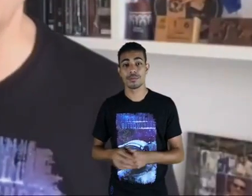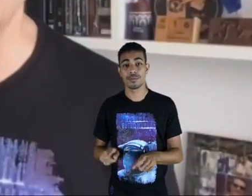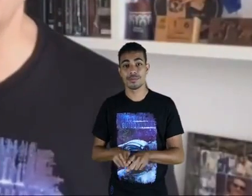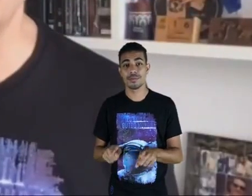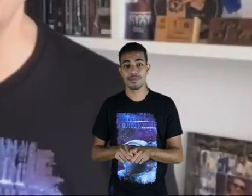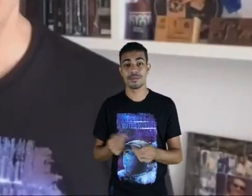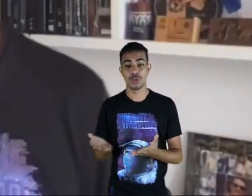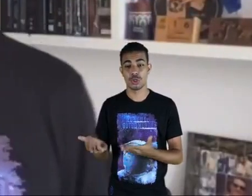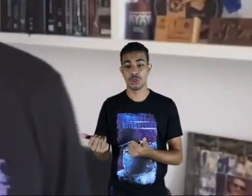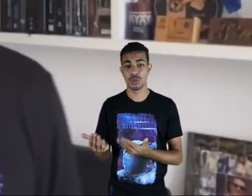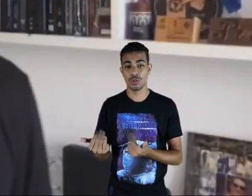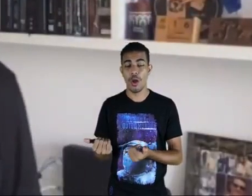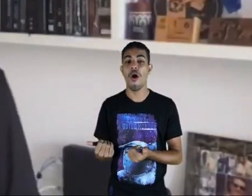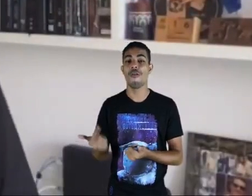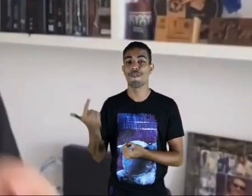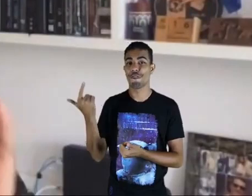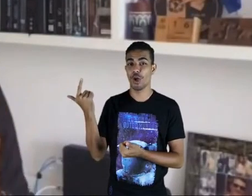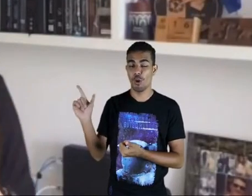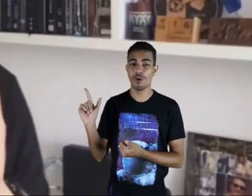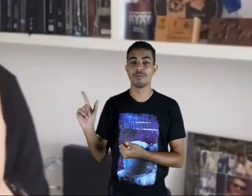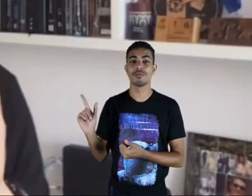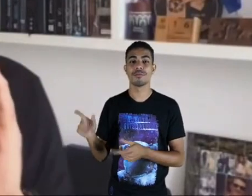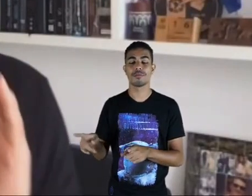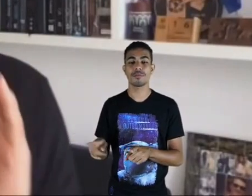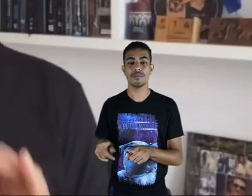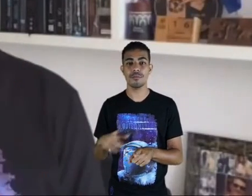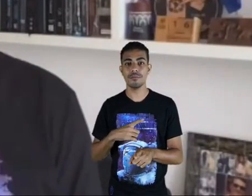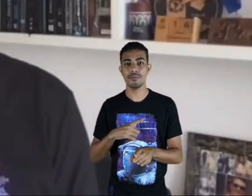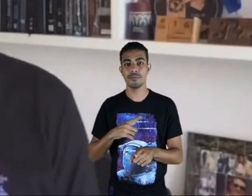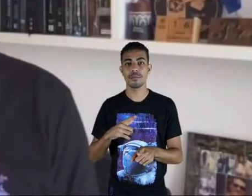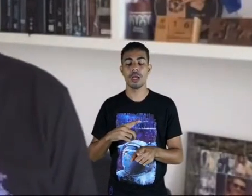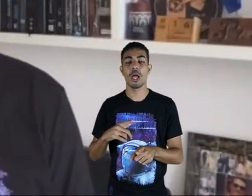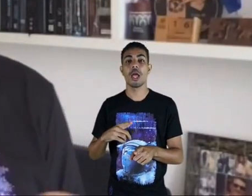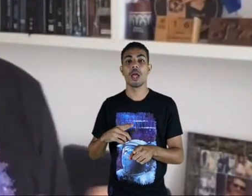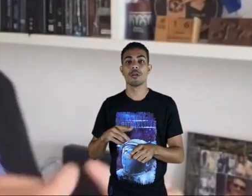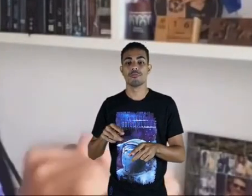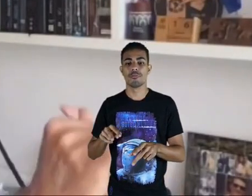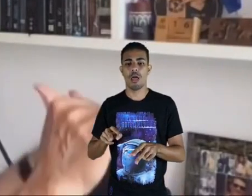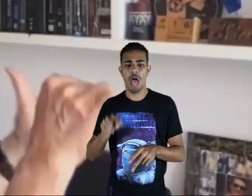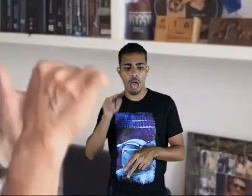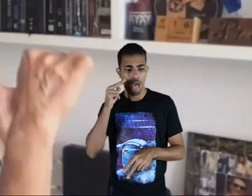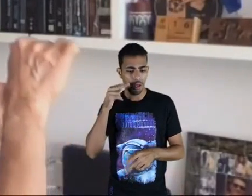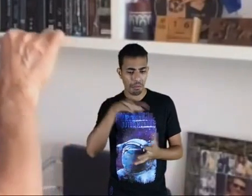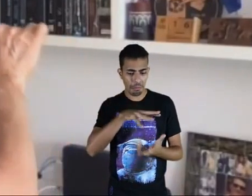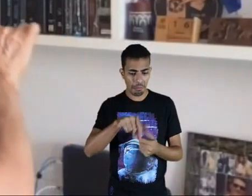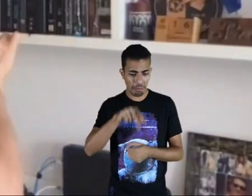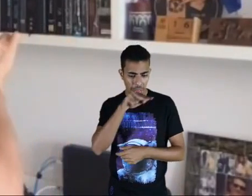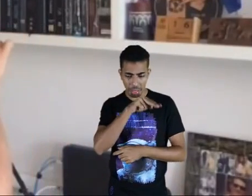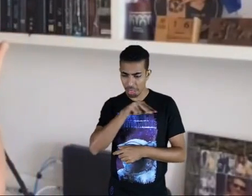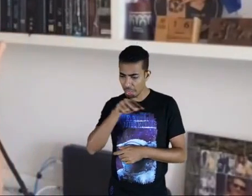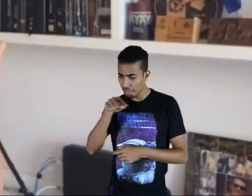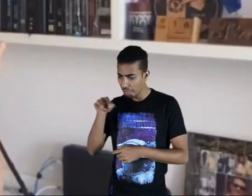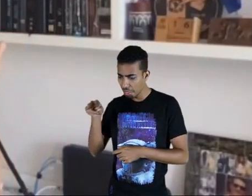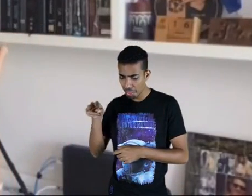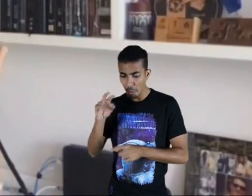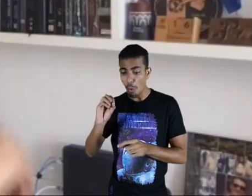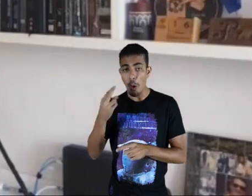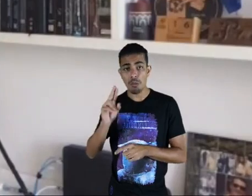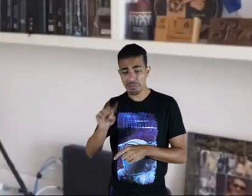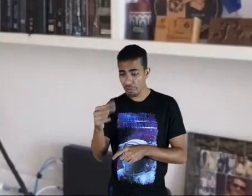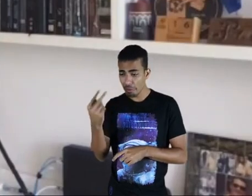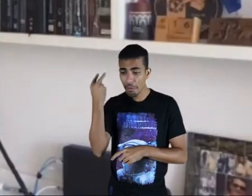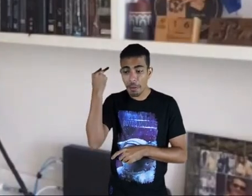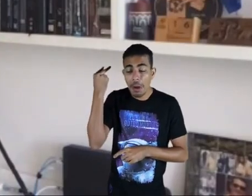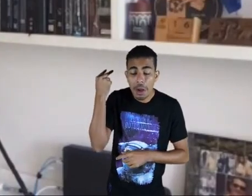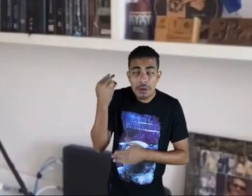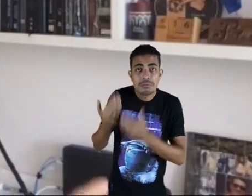são de outro mundo, eles não ficam com os olhos fitos nas coisas passadas. Eles